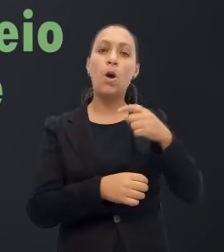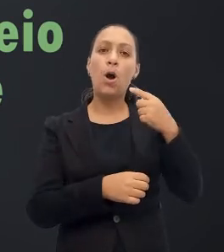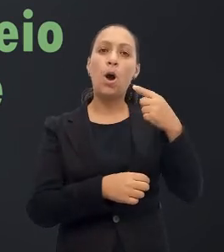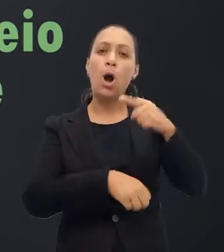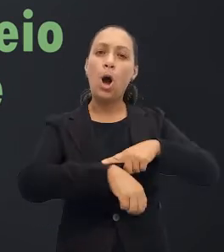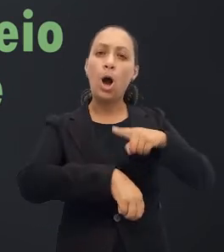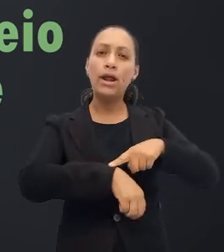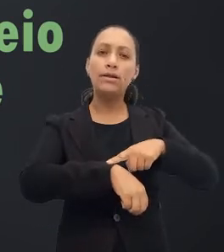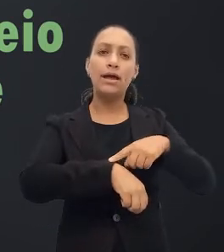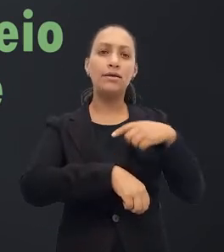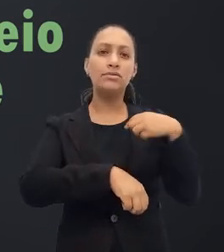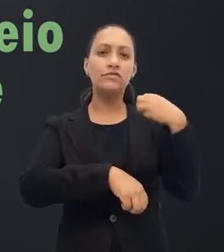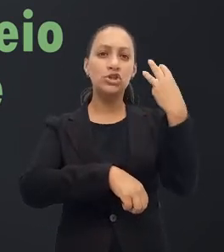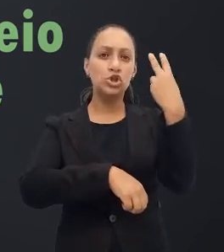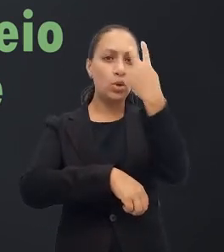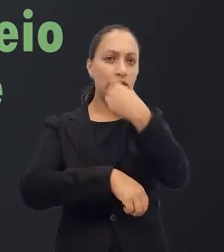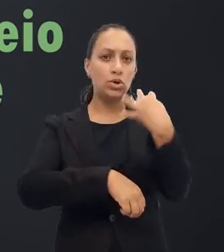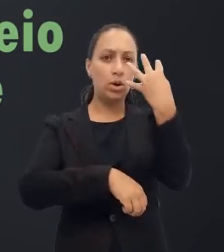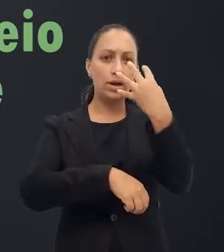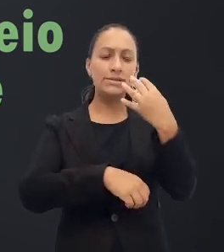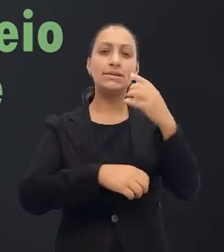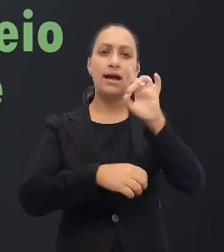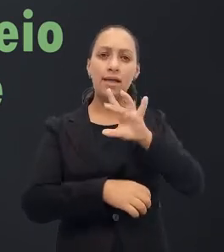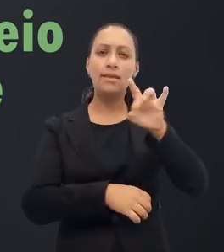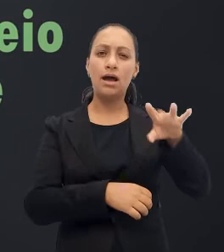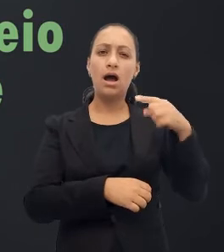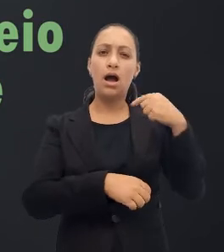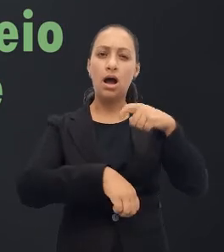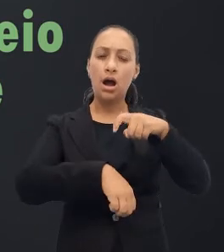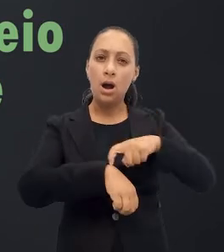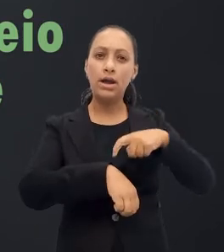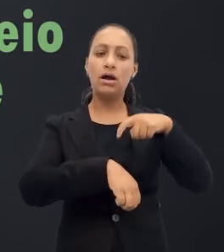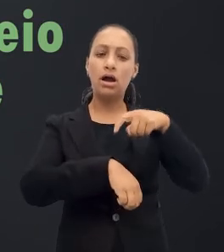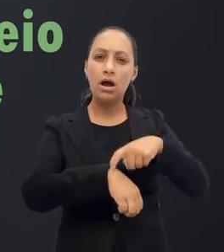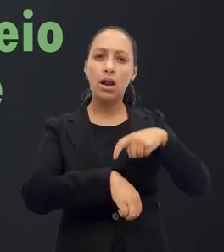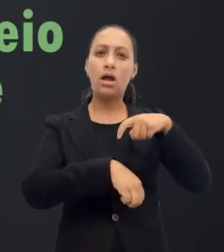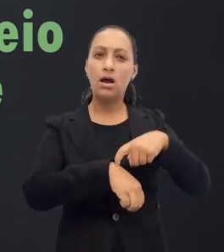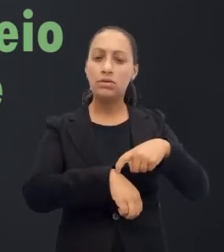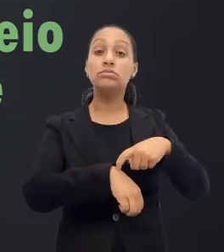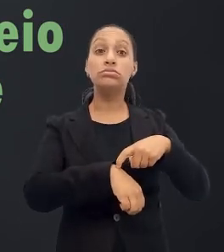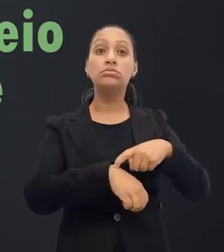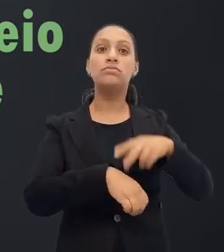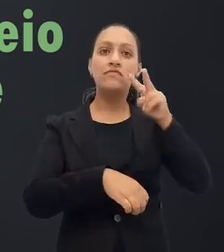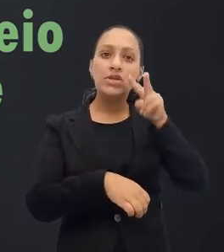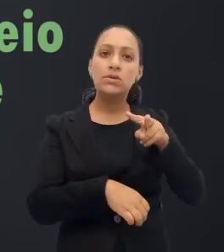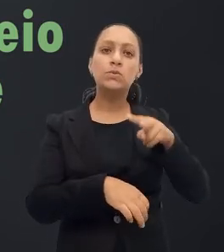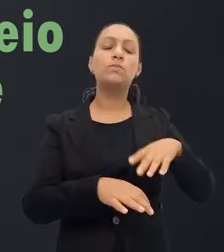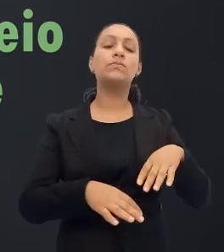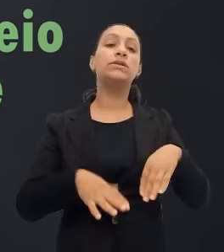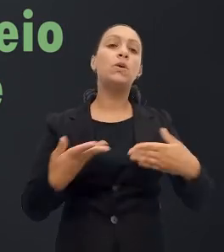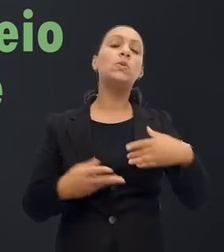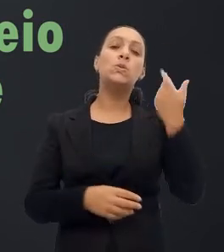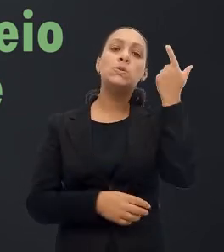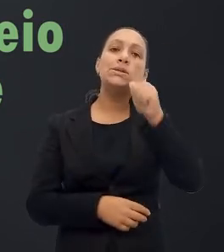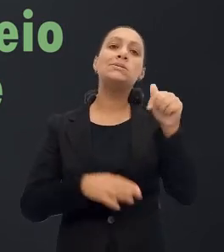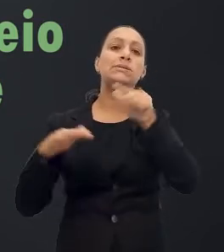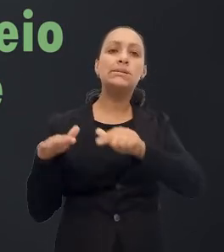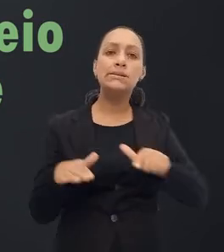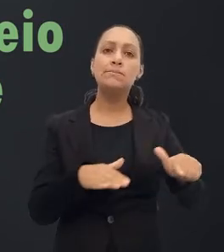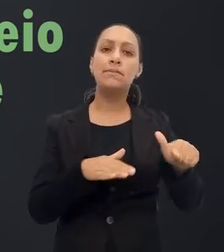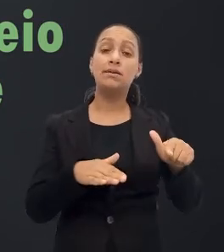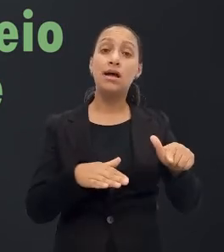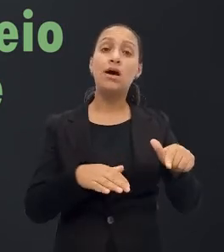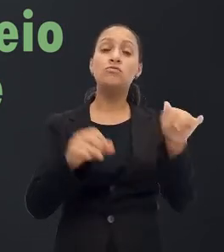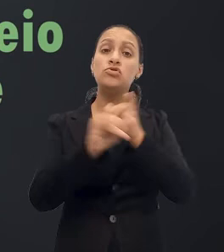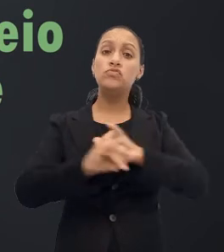por 24 horas, para que isso seja mais representativo, né? E a partir disso, então, conseguir semanalmente